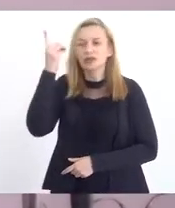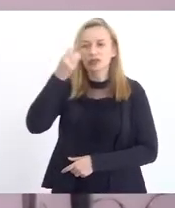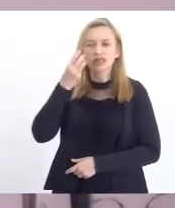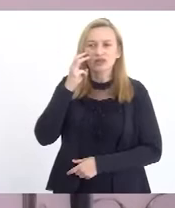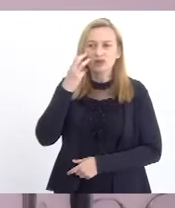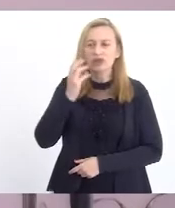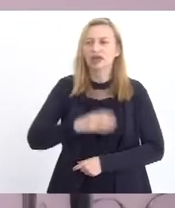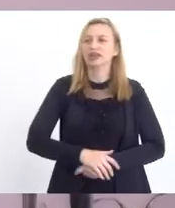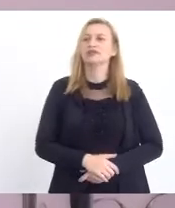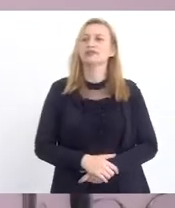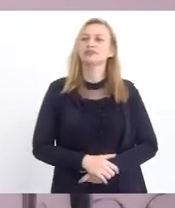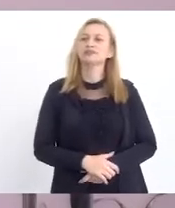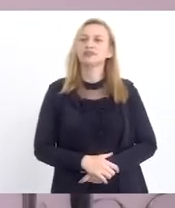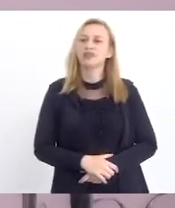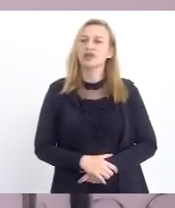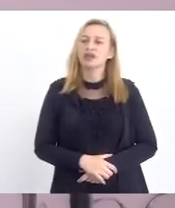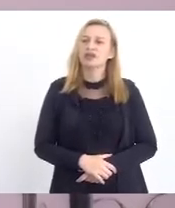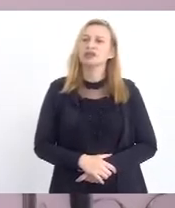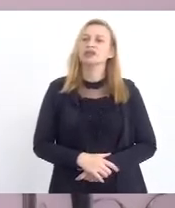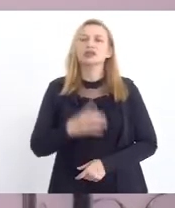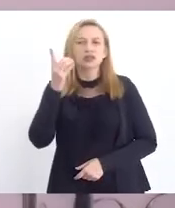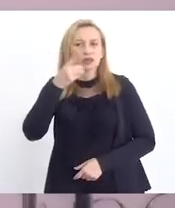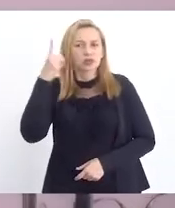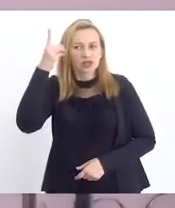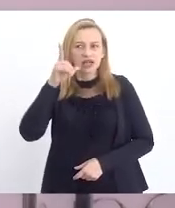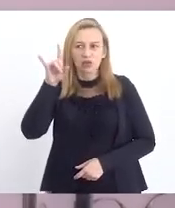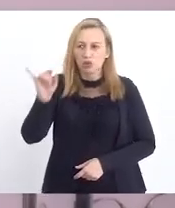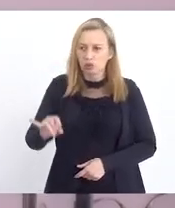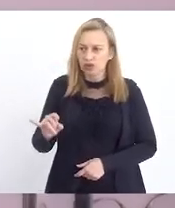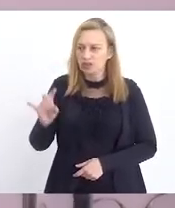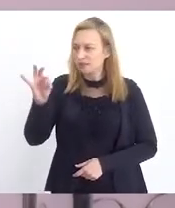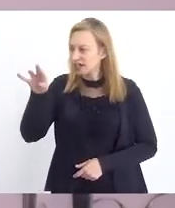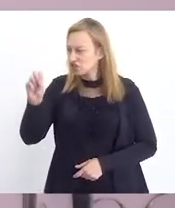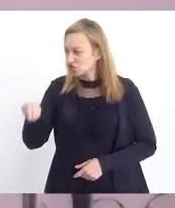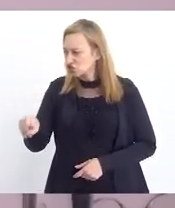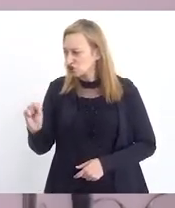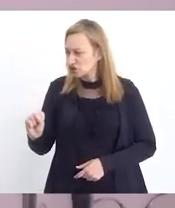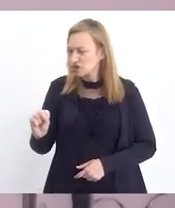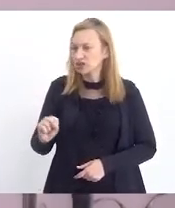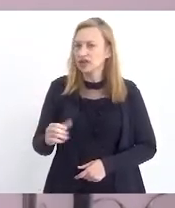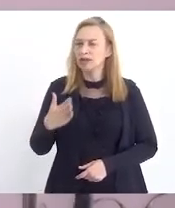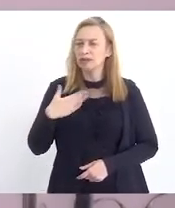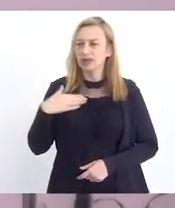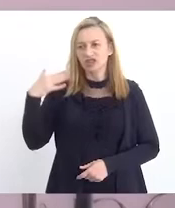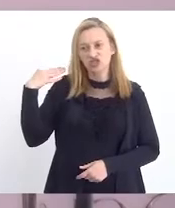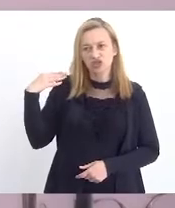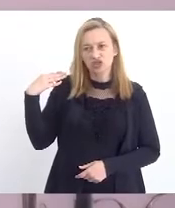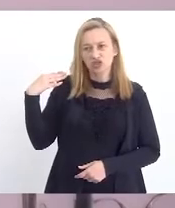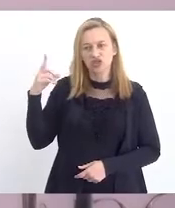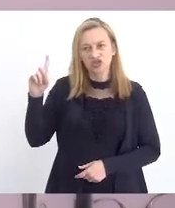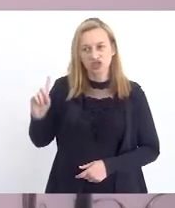deputado Luiz Martins, aqui à minha direita,